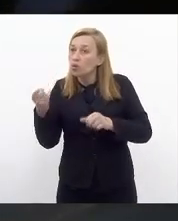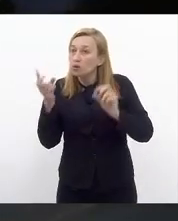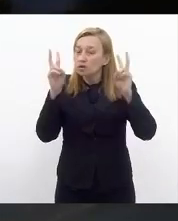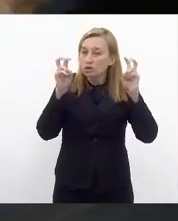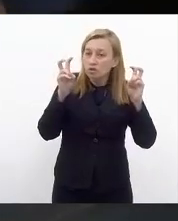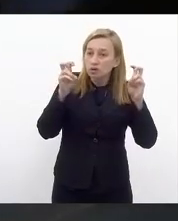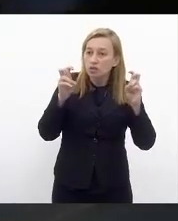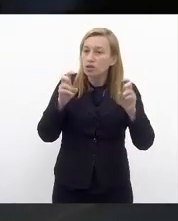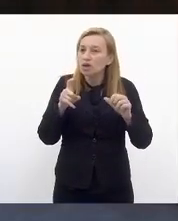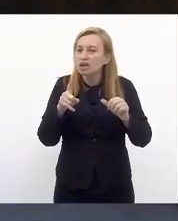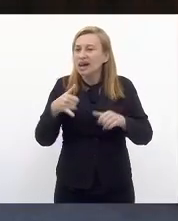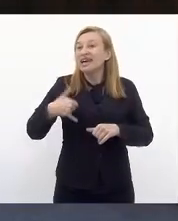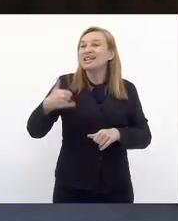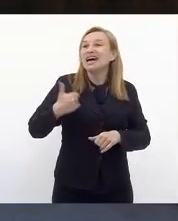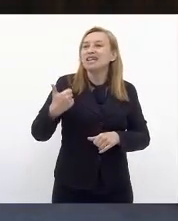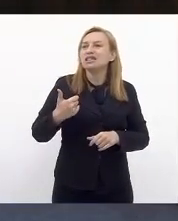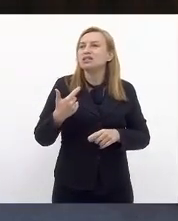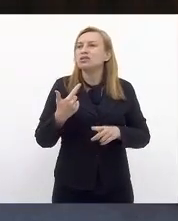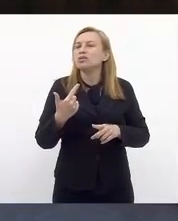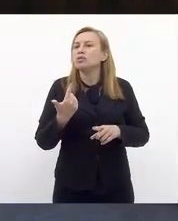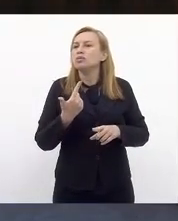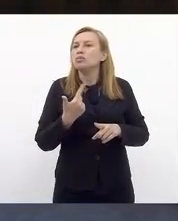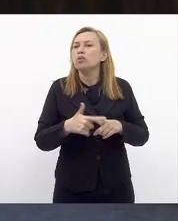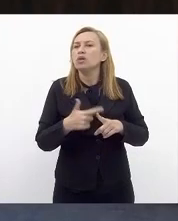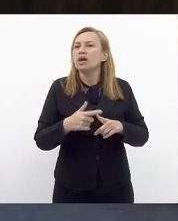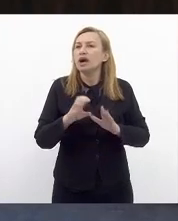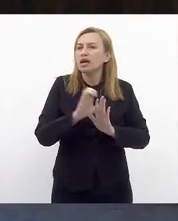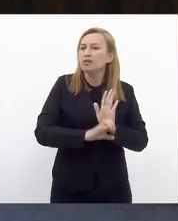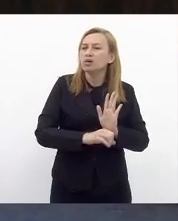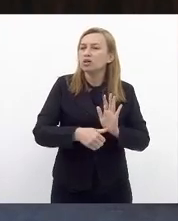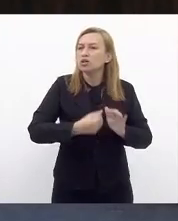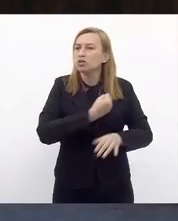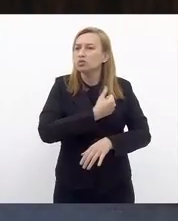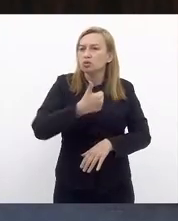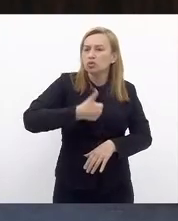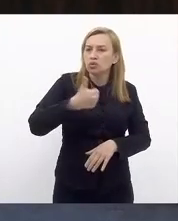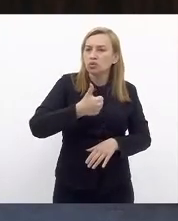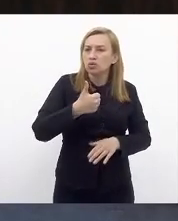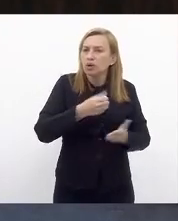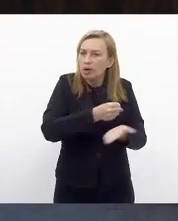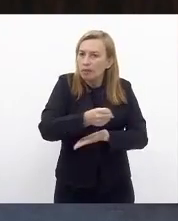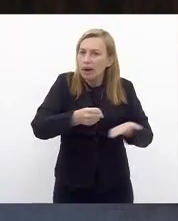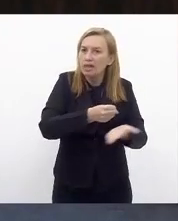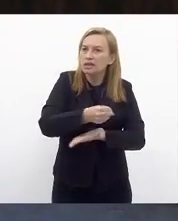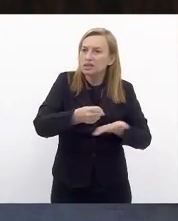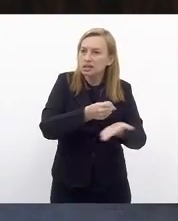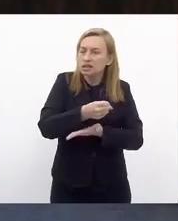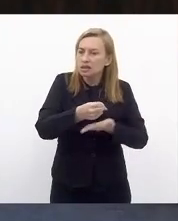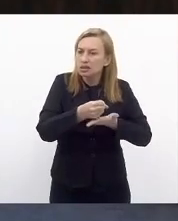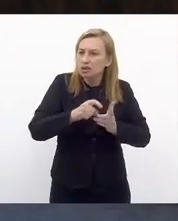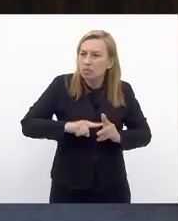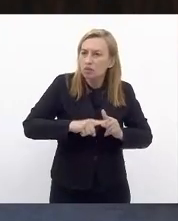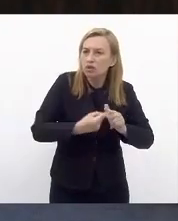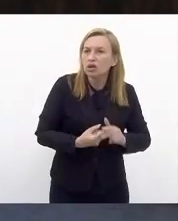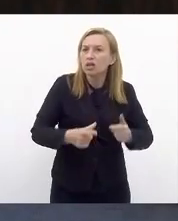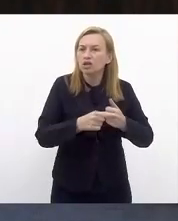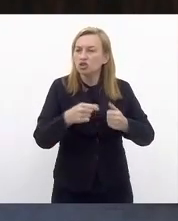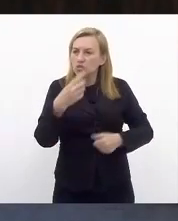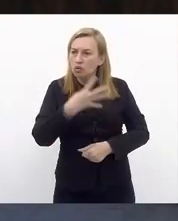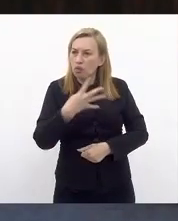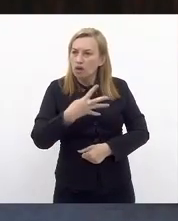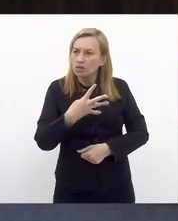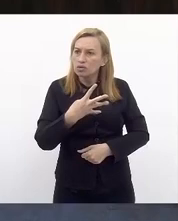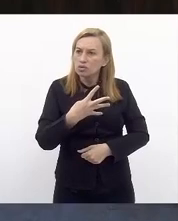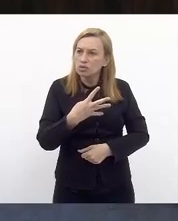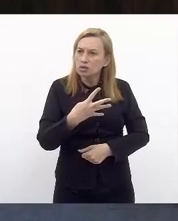assunto e não encontrei idade Por que que a emenda número um que foi emenda que foi pega e essa alteração do artigo 4